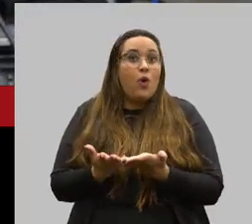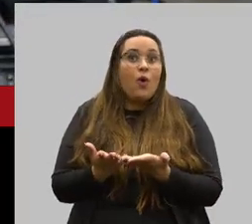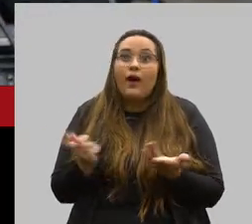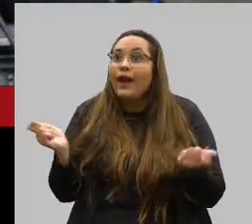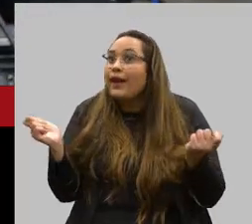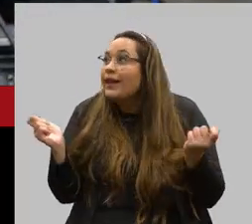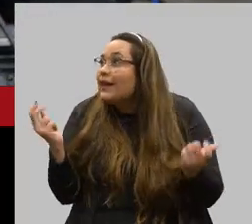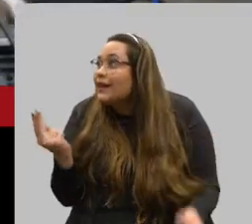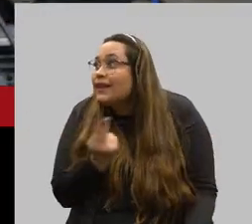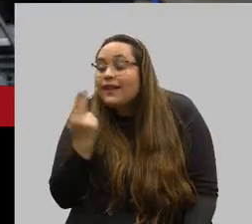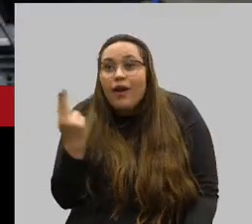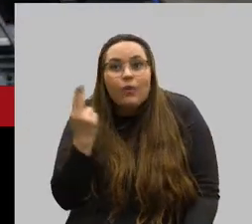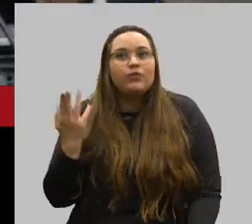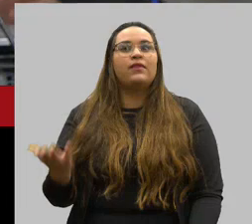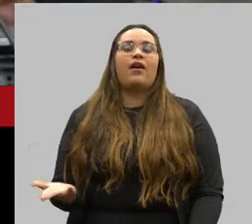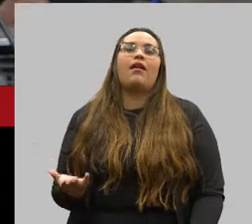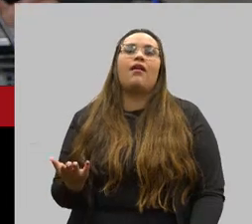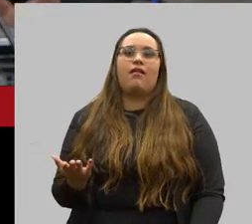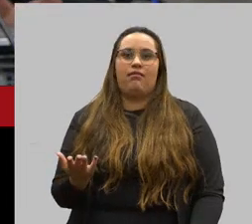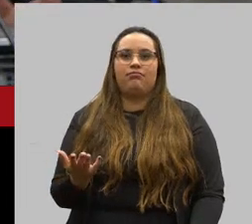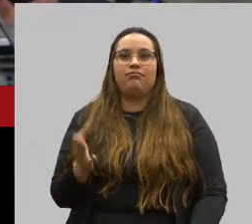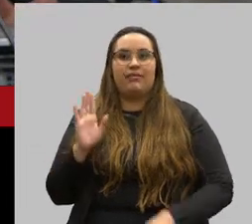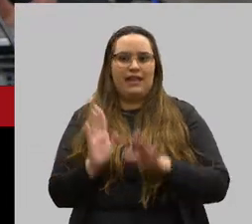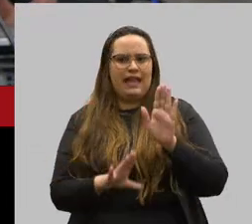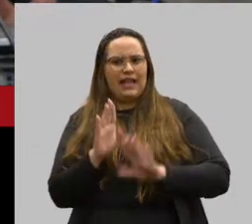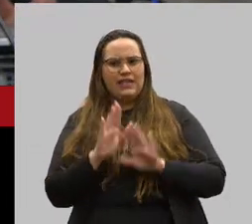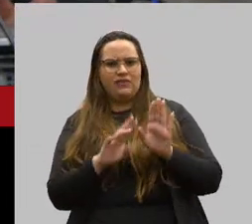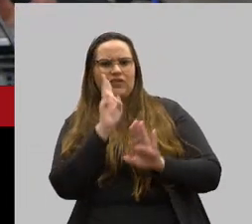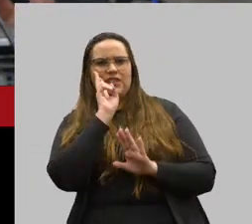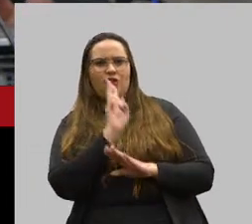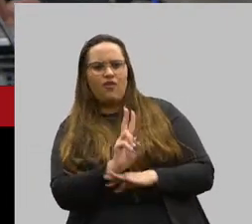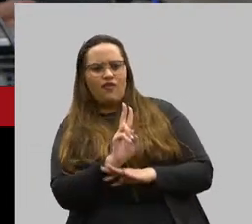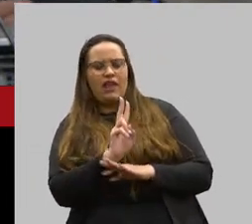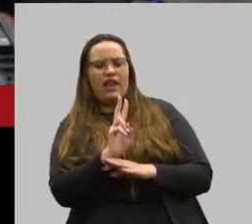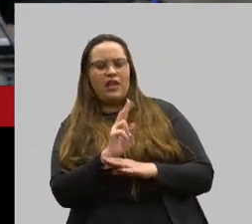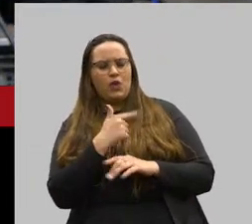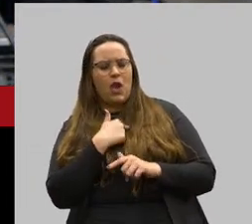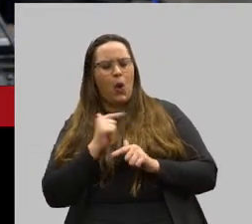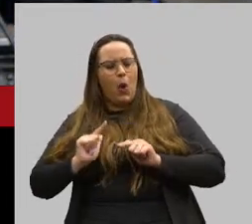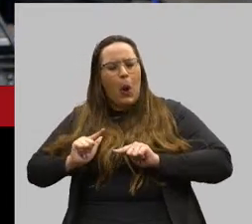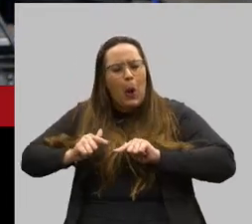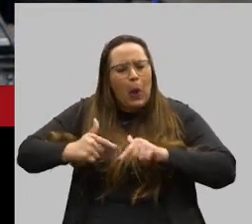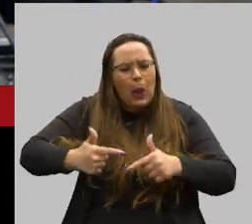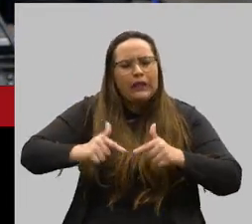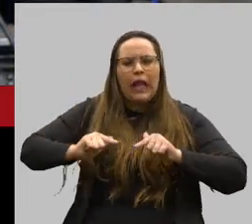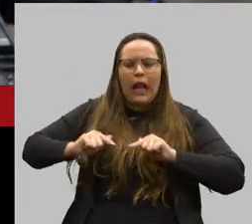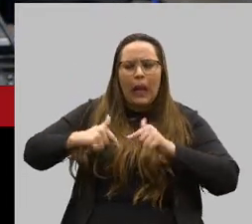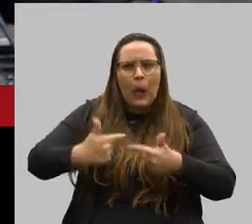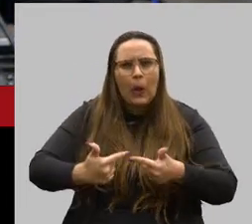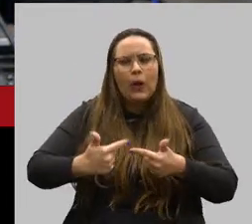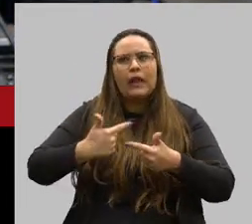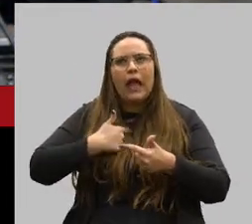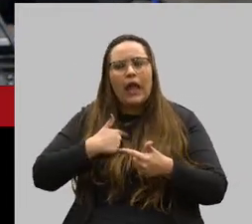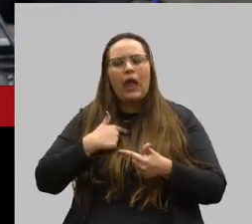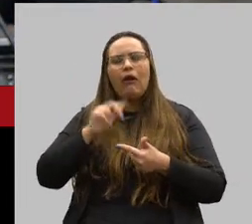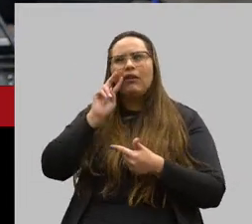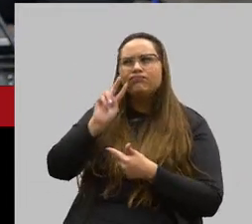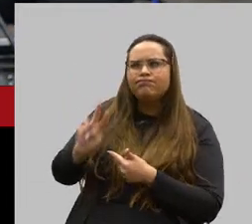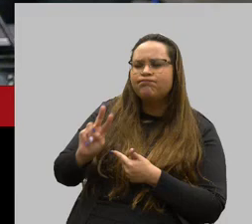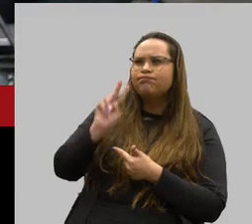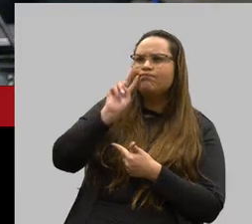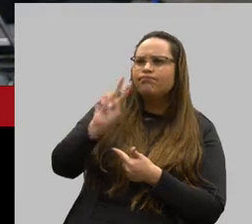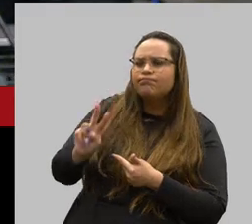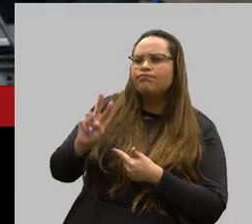suficiente às vezes eu olho aqui para as que eu faço e quando eu vou acumulando eu sou minoria então eu vou